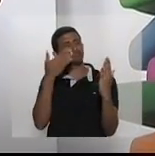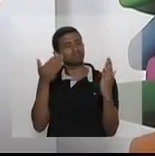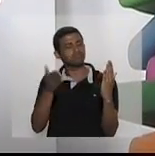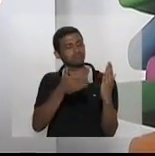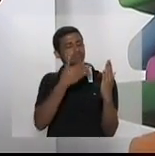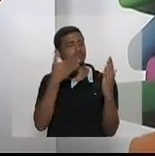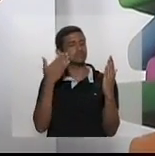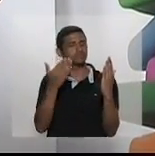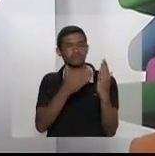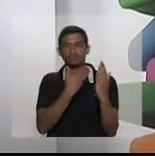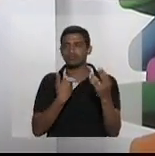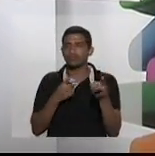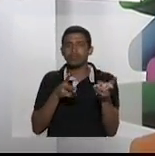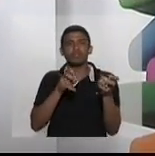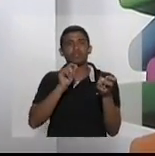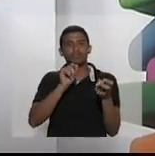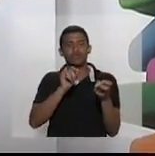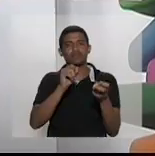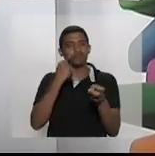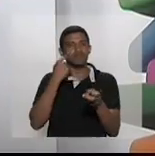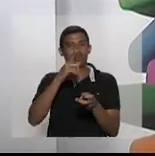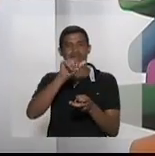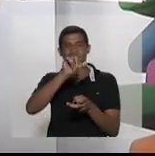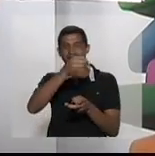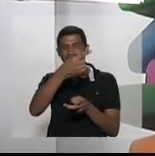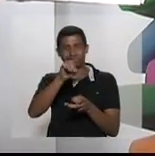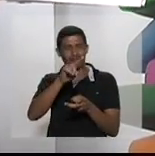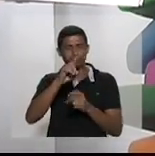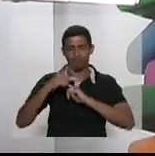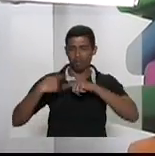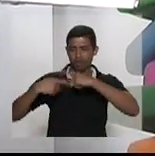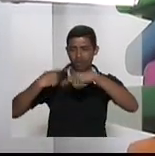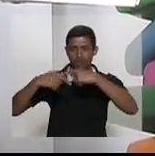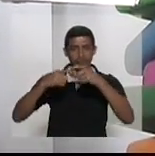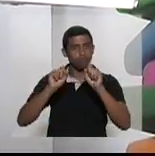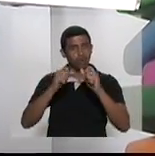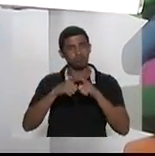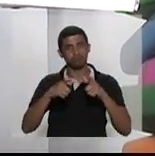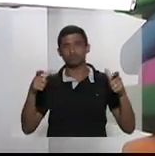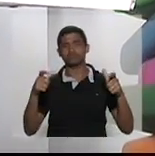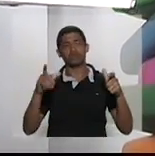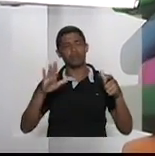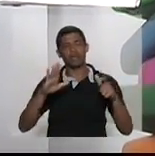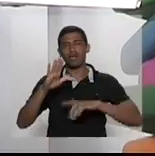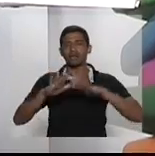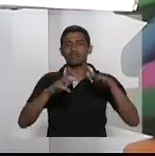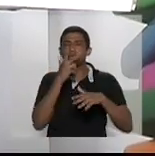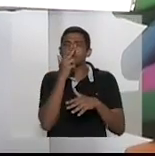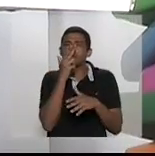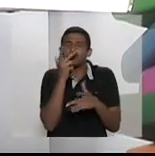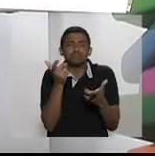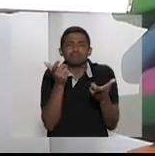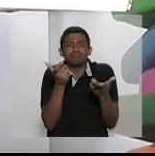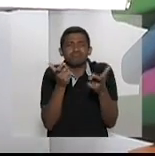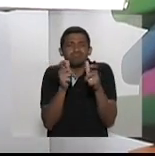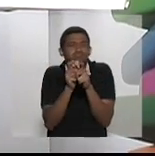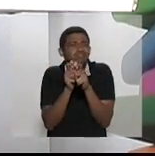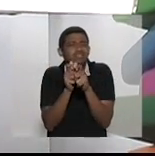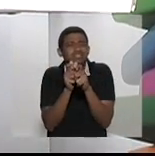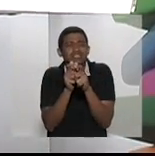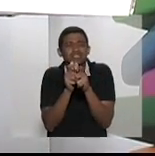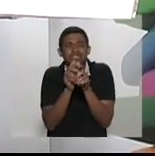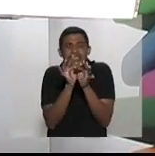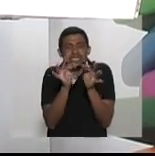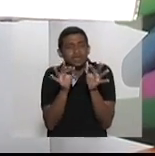nesse livro que o novelo ele pode ser muito grande, tem muita coisa para desenrolar, mas em alguns momentos esse novelo ele